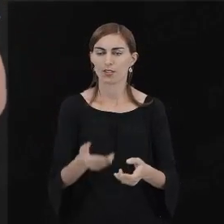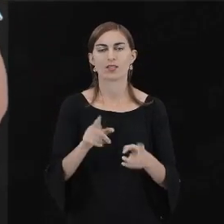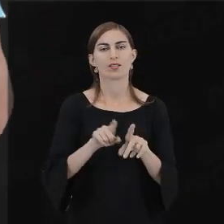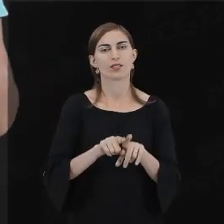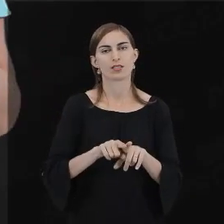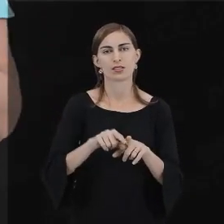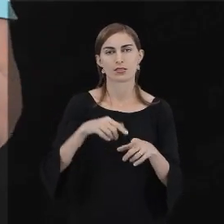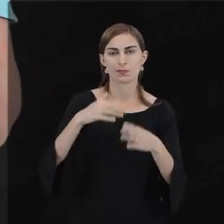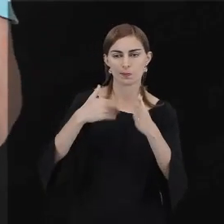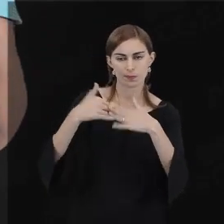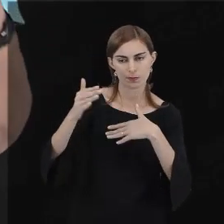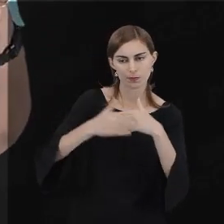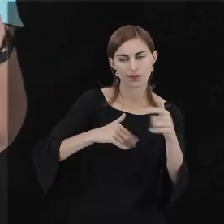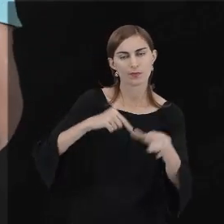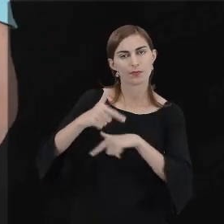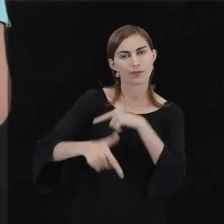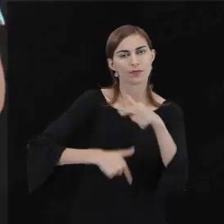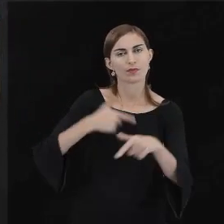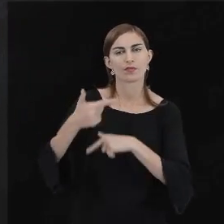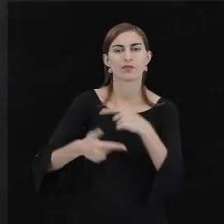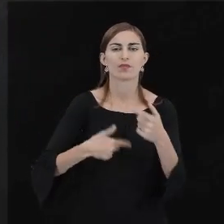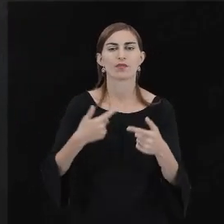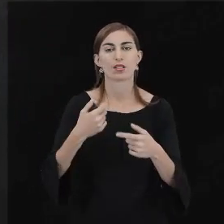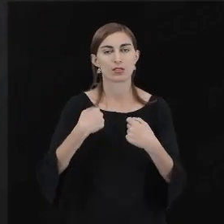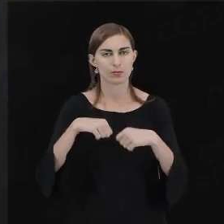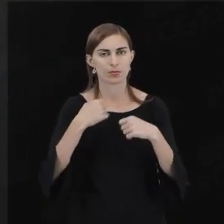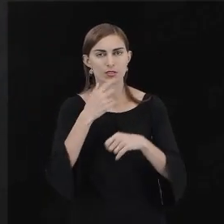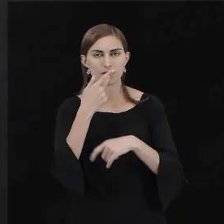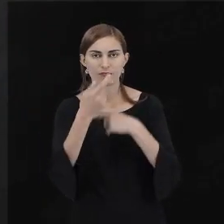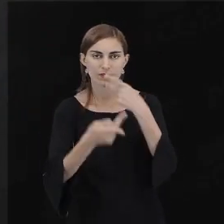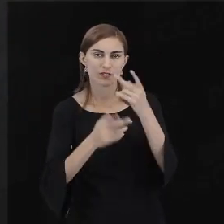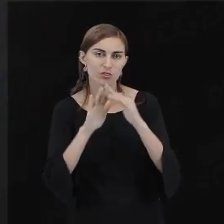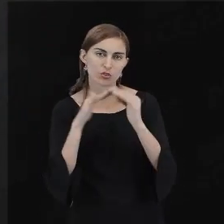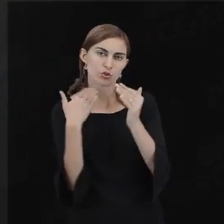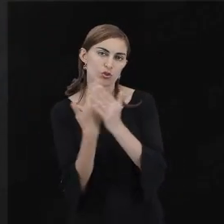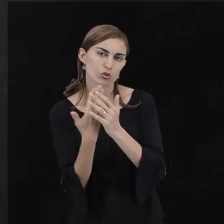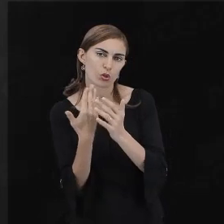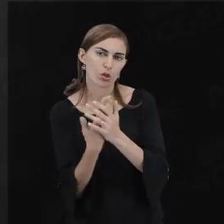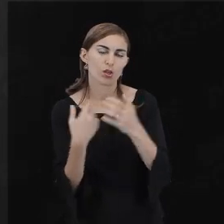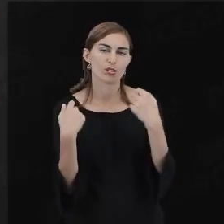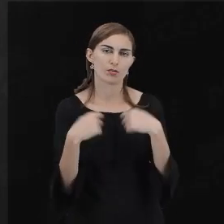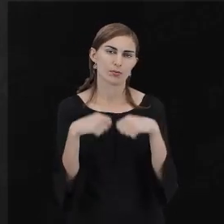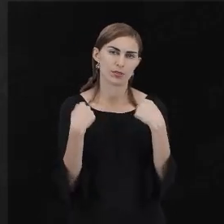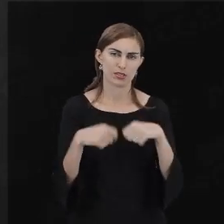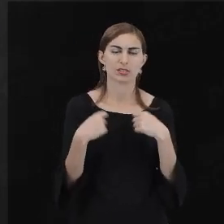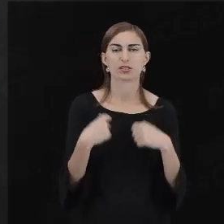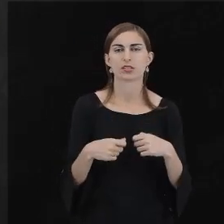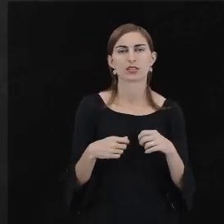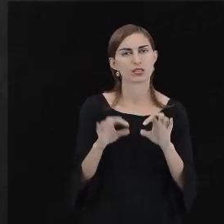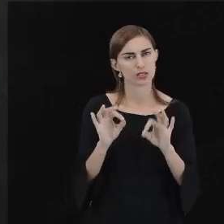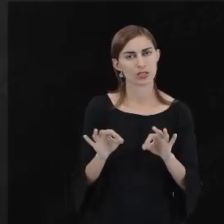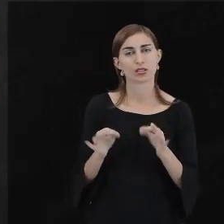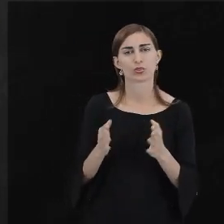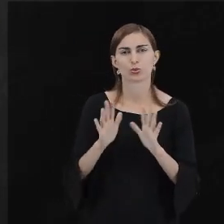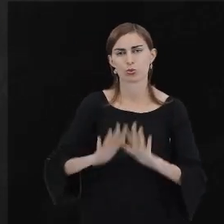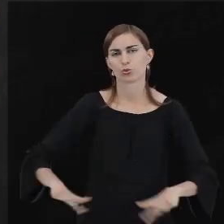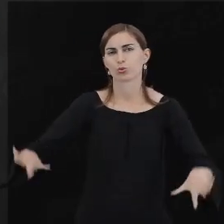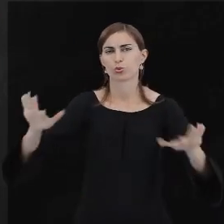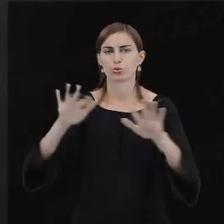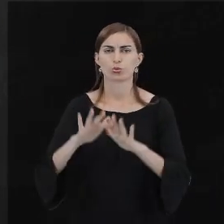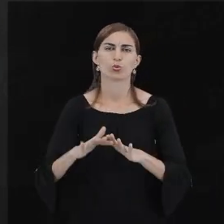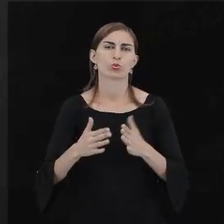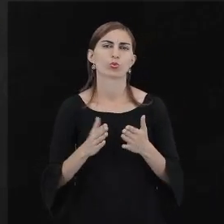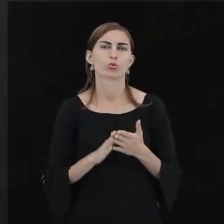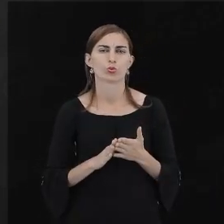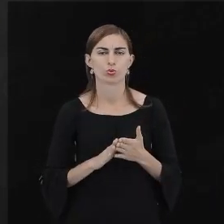né, tanto Charlot como Perrenot, vivem trabalhando essa ideia, que a escola precisa trabalhar a diferença. É a